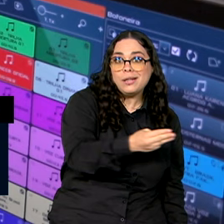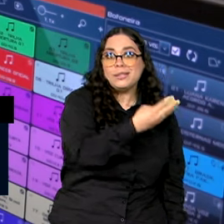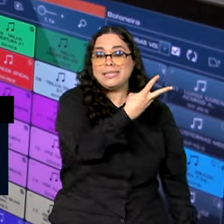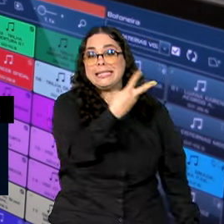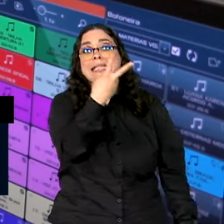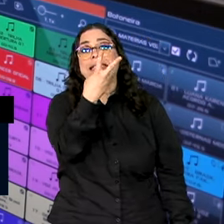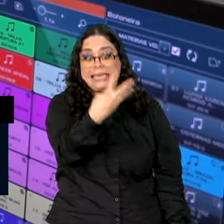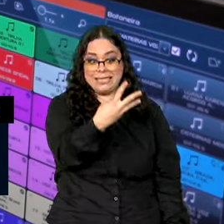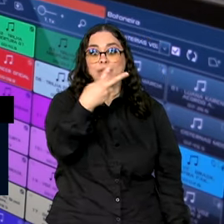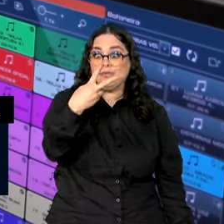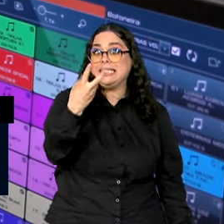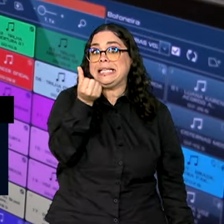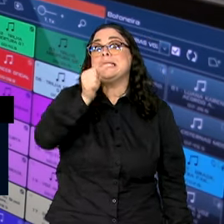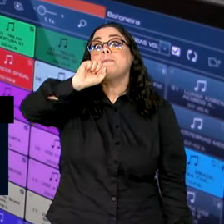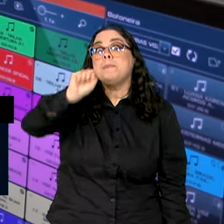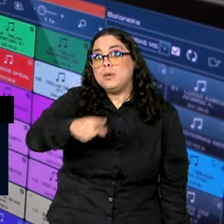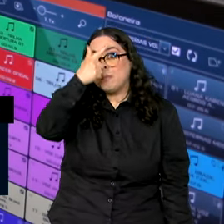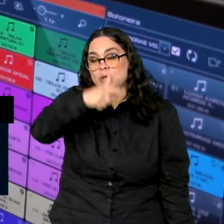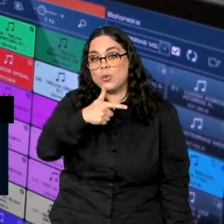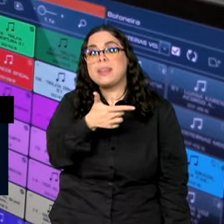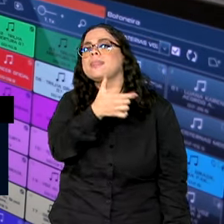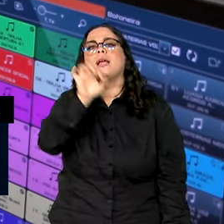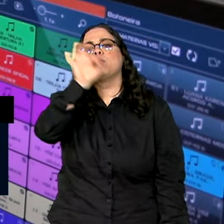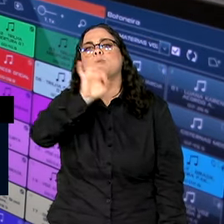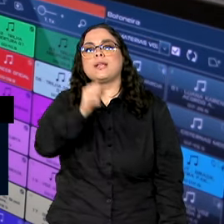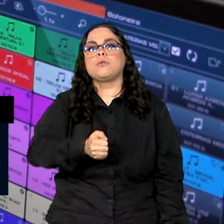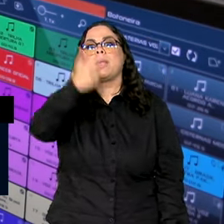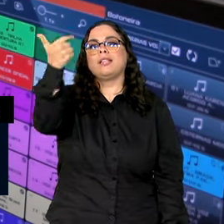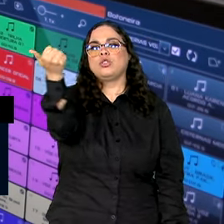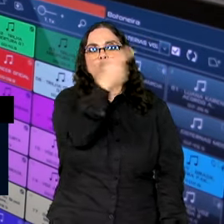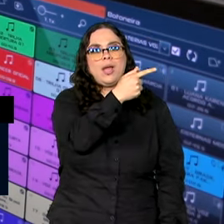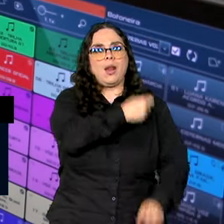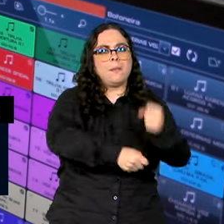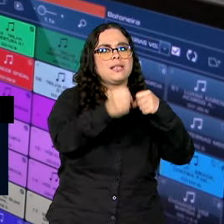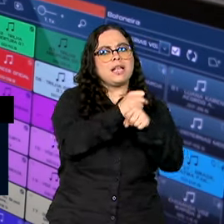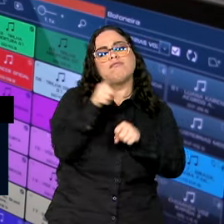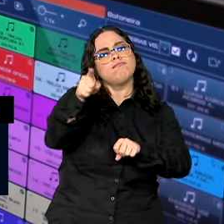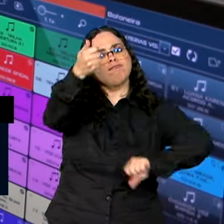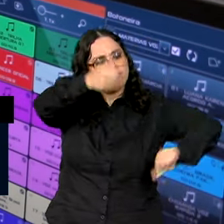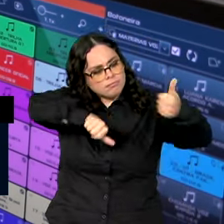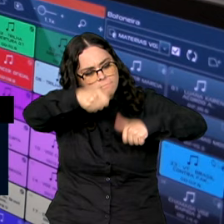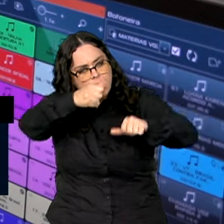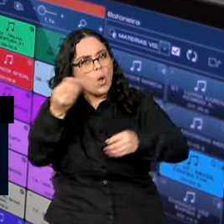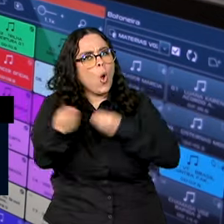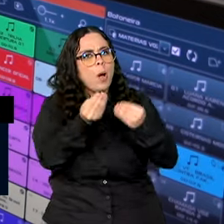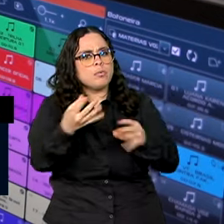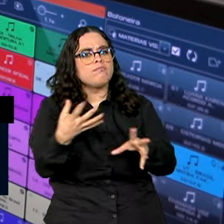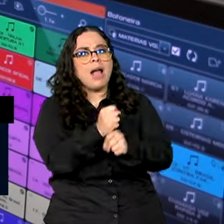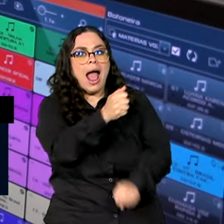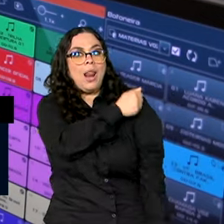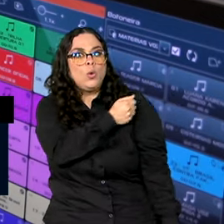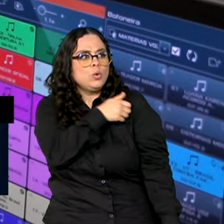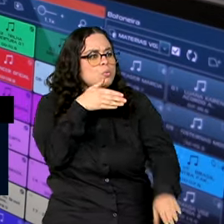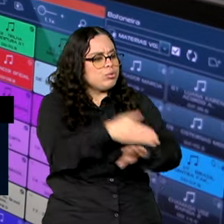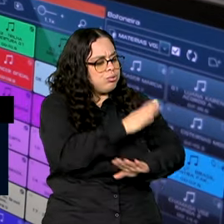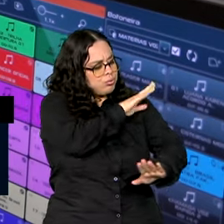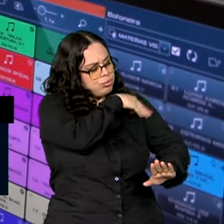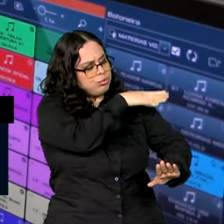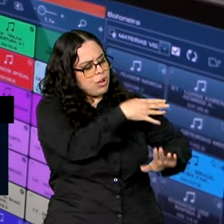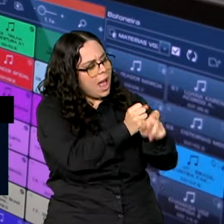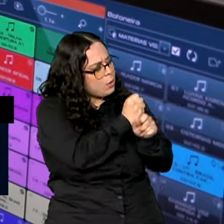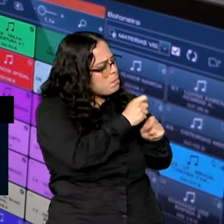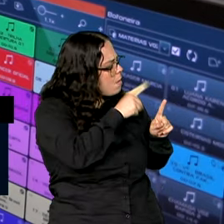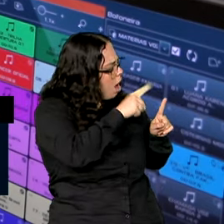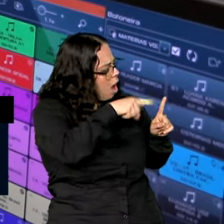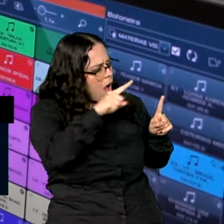aproximadamente né 10% a mais do que no ano passado como é que o senhor avalia a Adesão dos estudantes ao longo dos anos